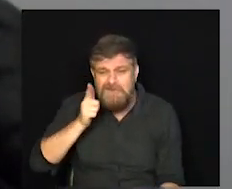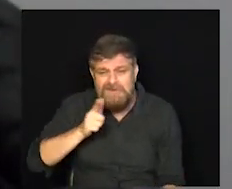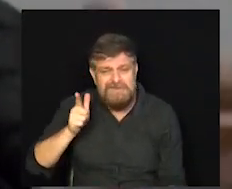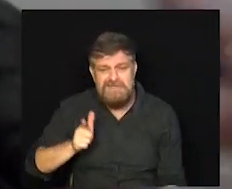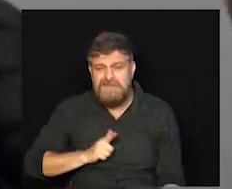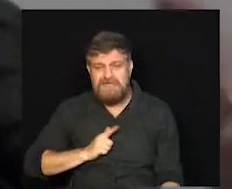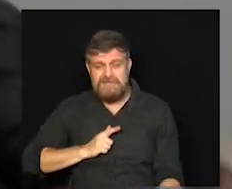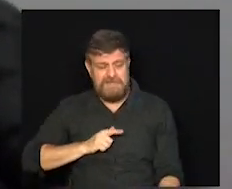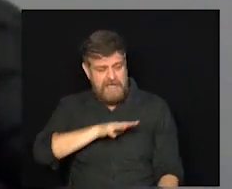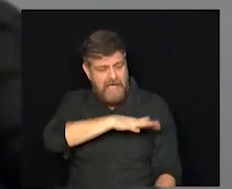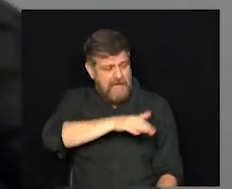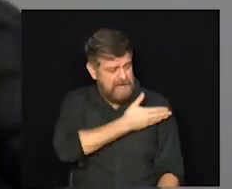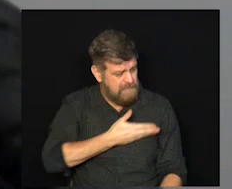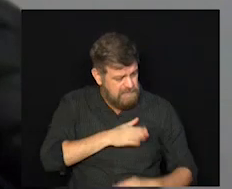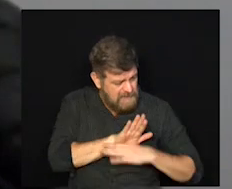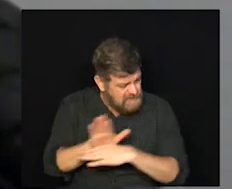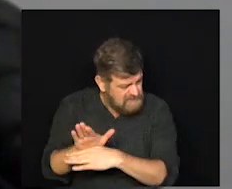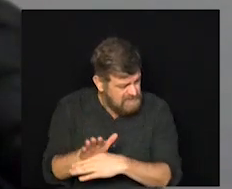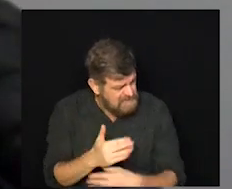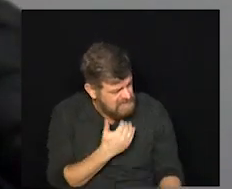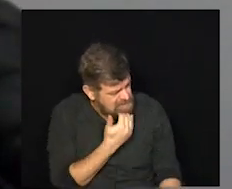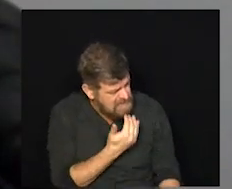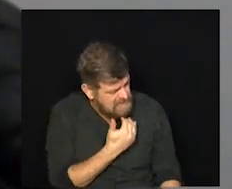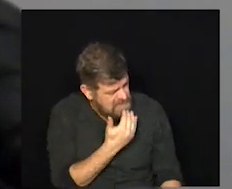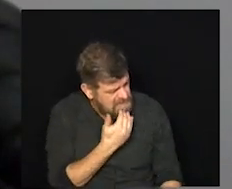vista público, a gente não consegue